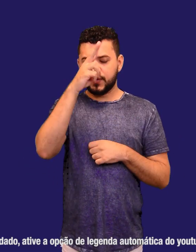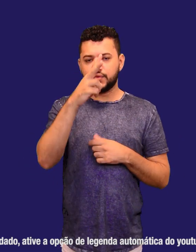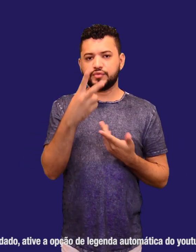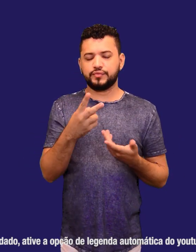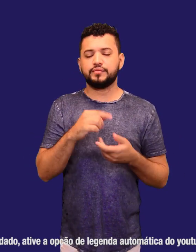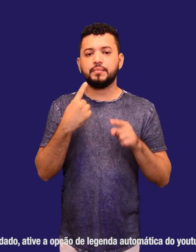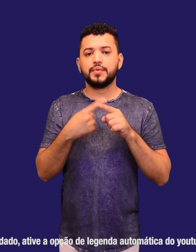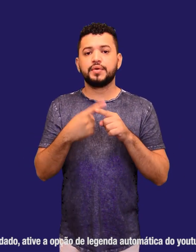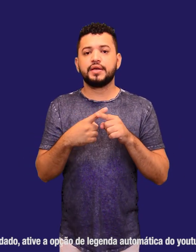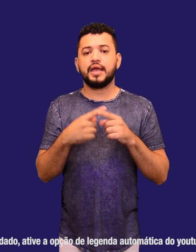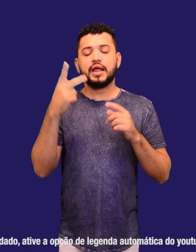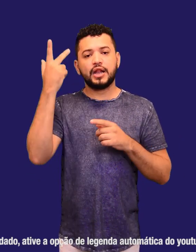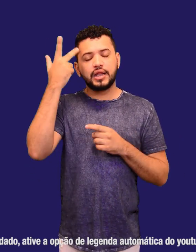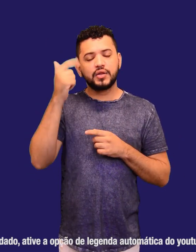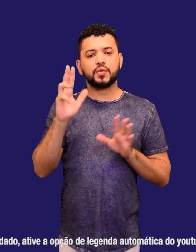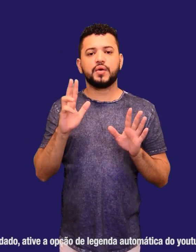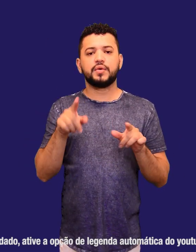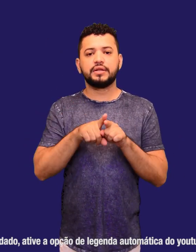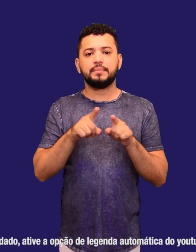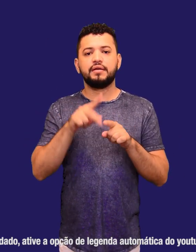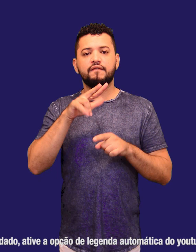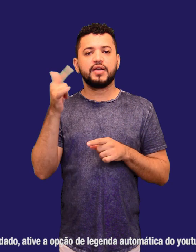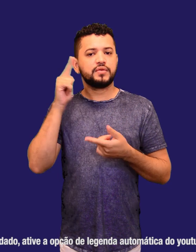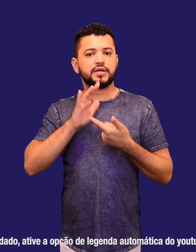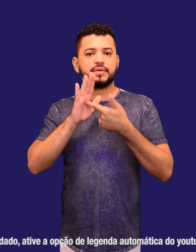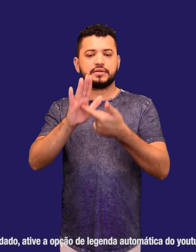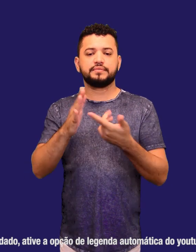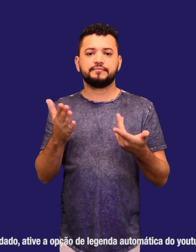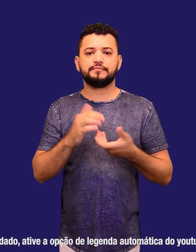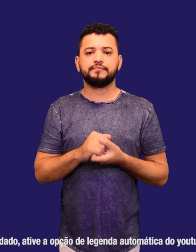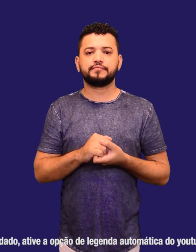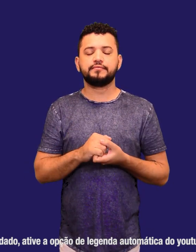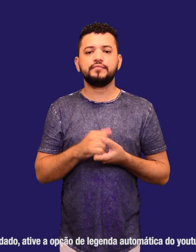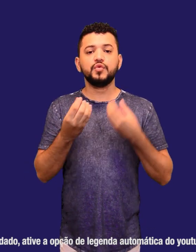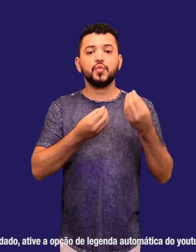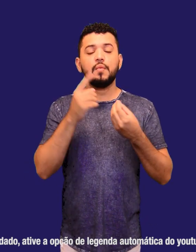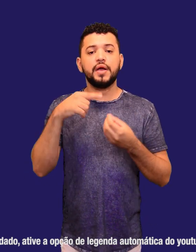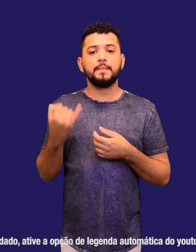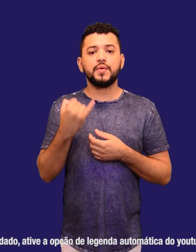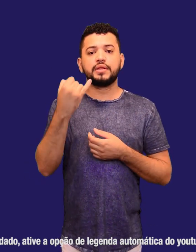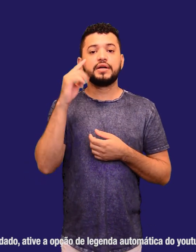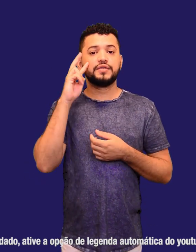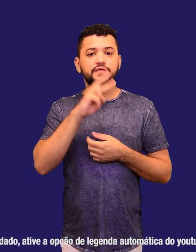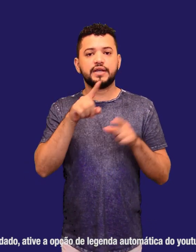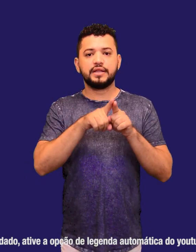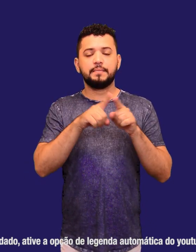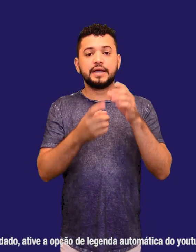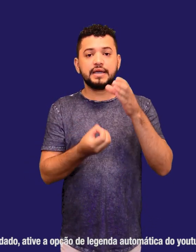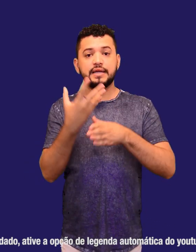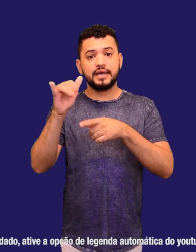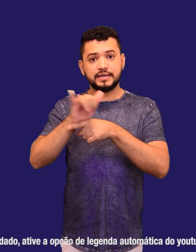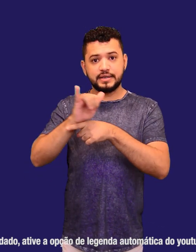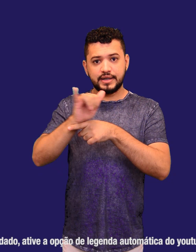Porque o talento é natural, ele vai aparecer e você vai ser reconhecido por aquilo. Então, como que é importante identificar esse ponto, criar